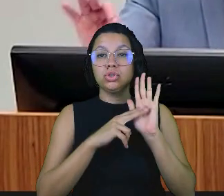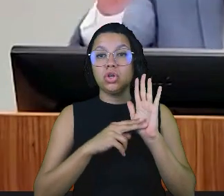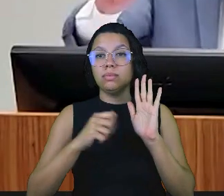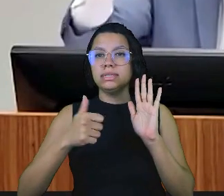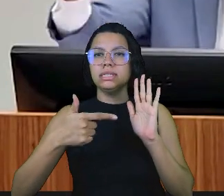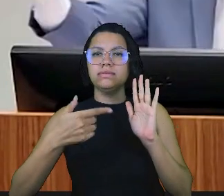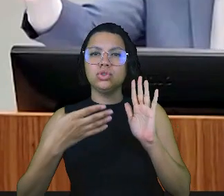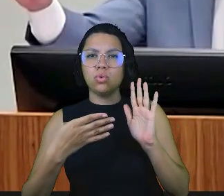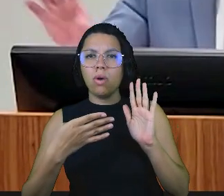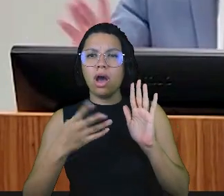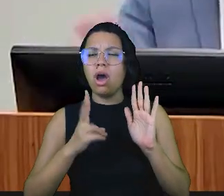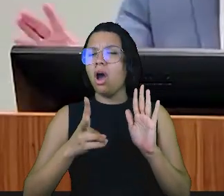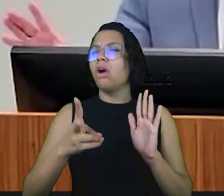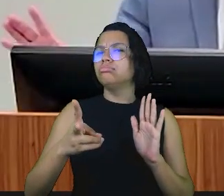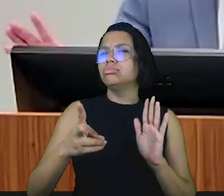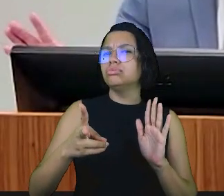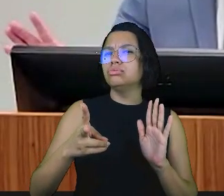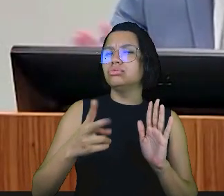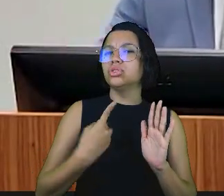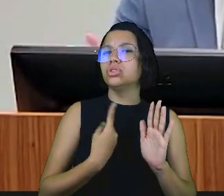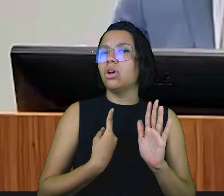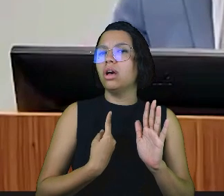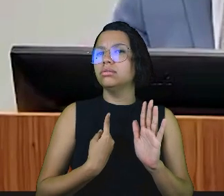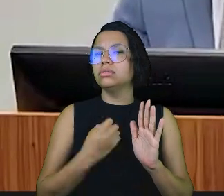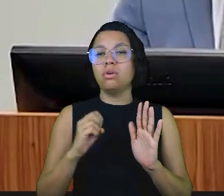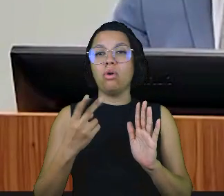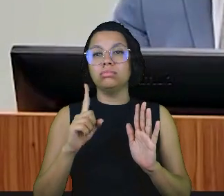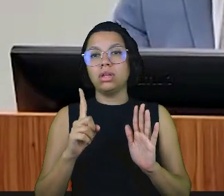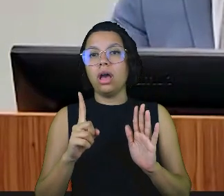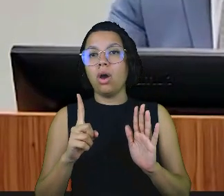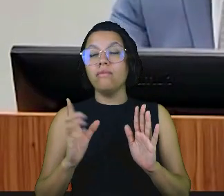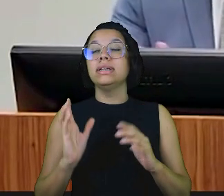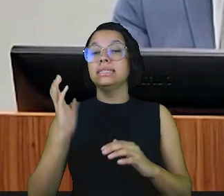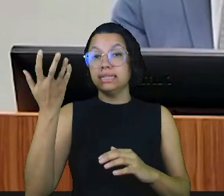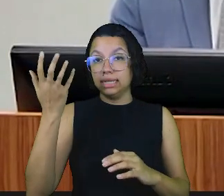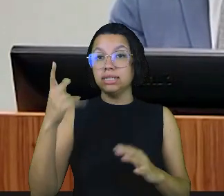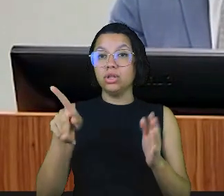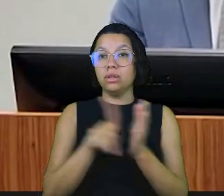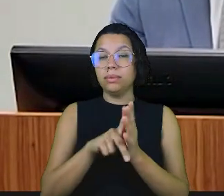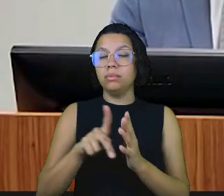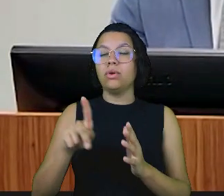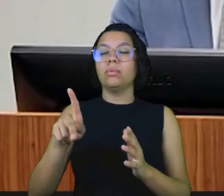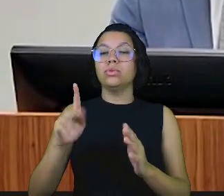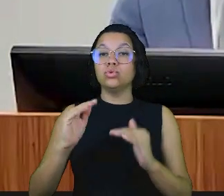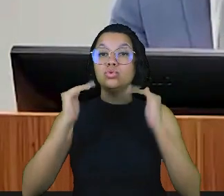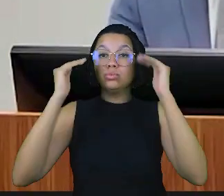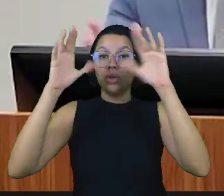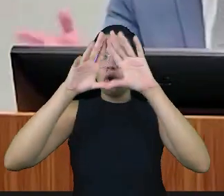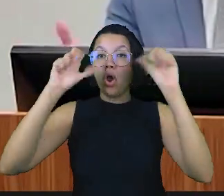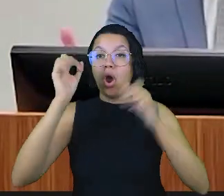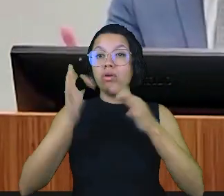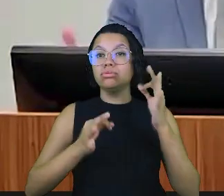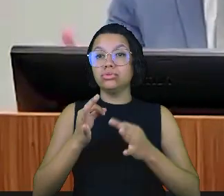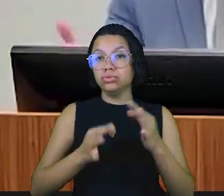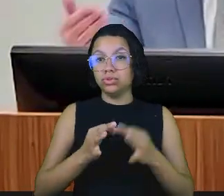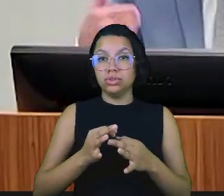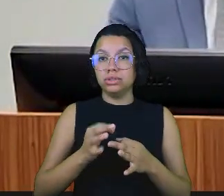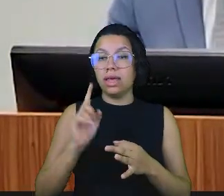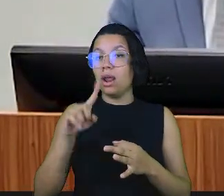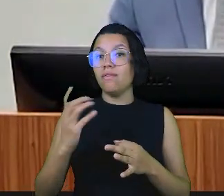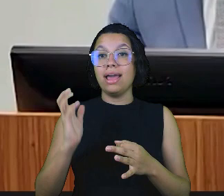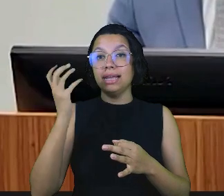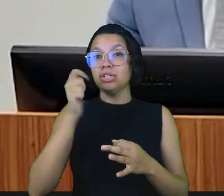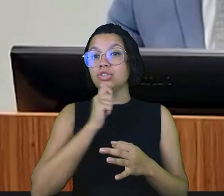ou não, é uma questão que tem que ser decidida pelo Superior Tribunal de Justiça, não foi decidida ainda, de modo que nós,